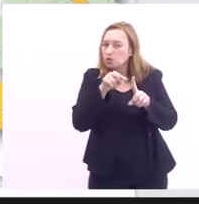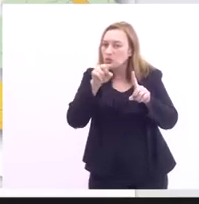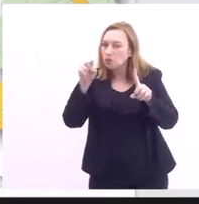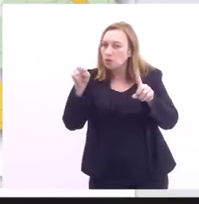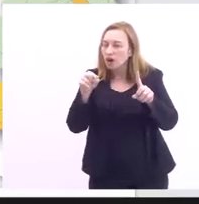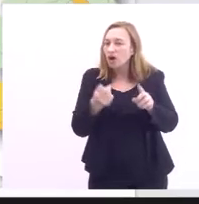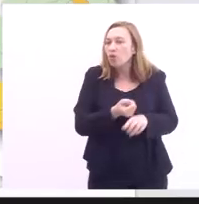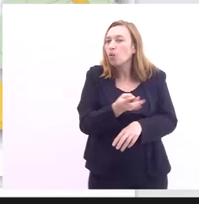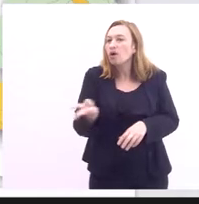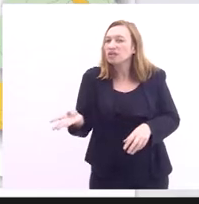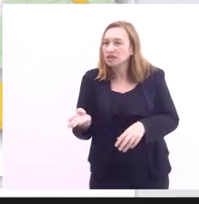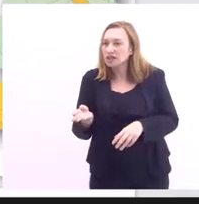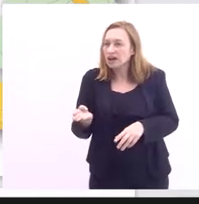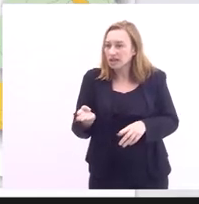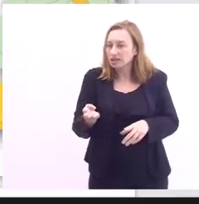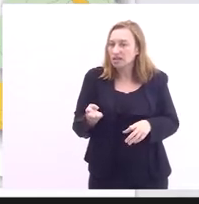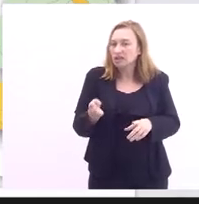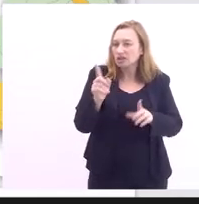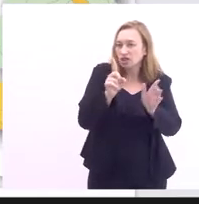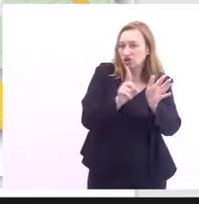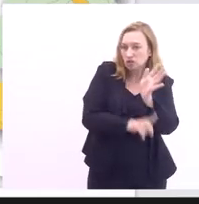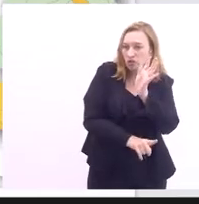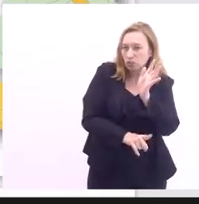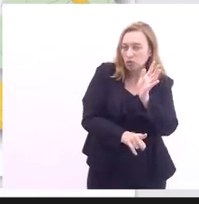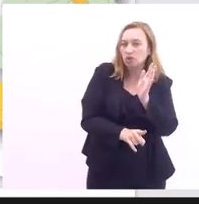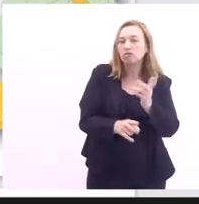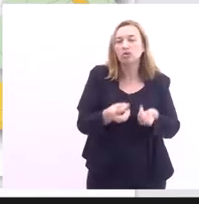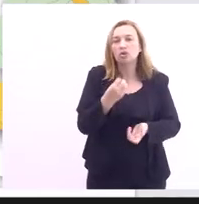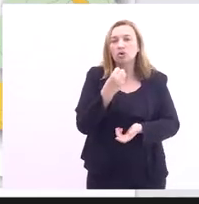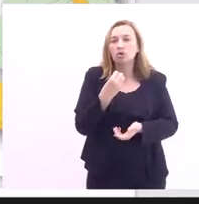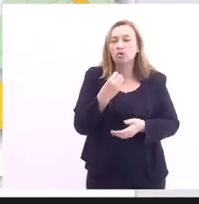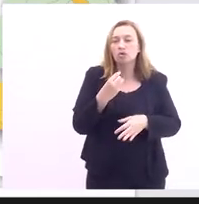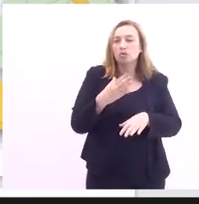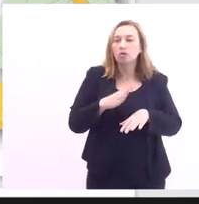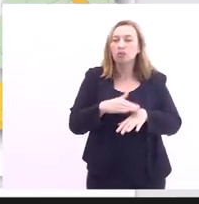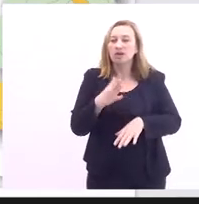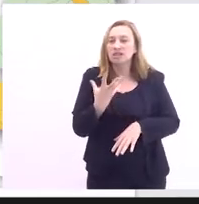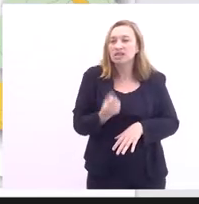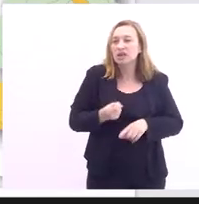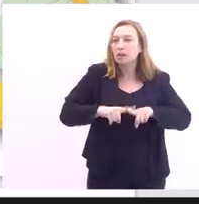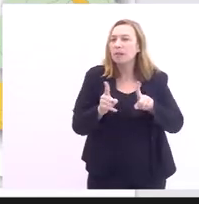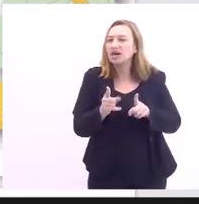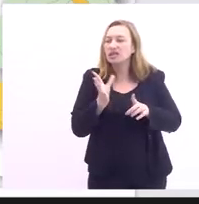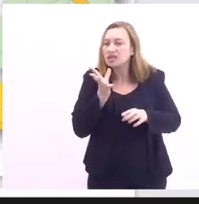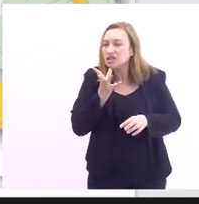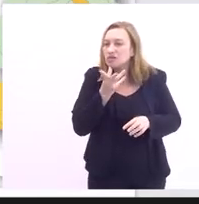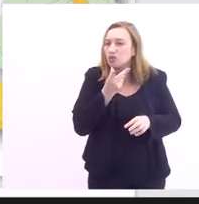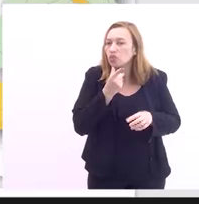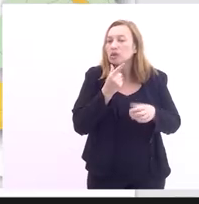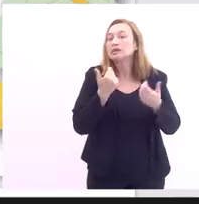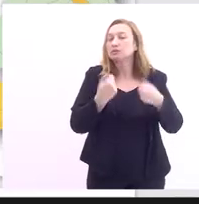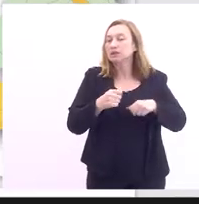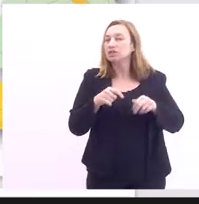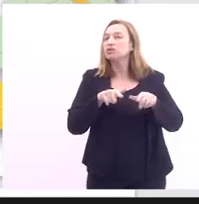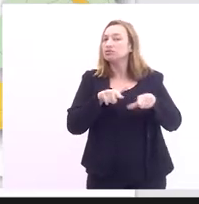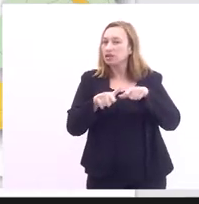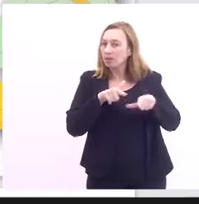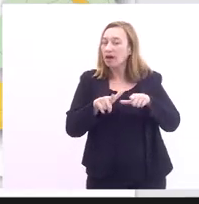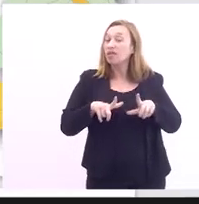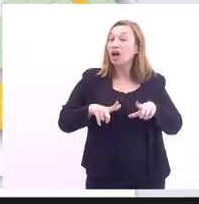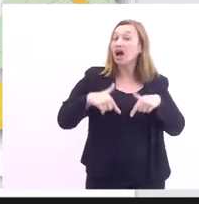a quantidade de vezes tem reduzido bastante, já está um pouco mais aceitável, mas a duração, a gente ainda tem um trabalho grande aí